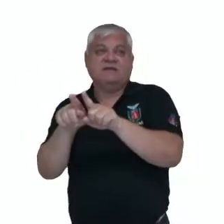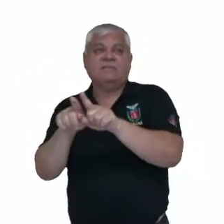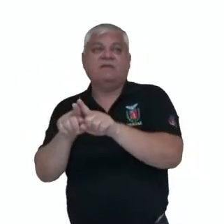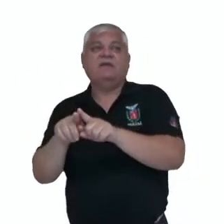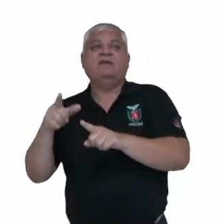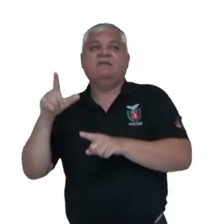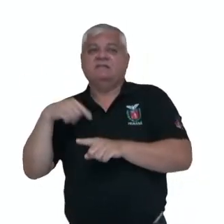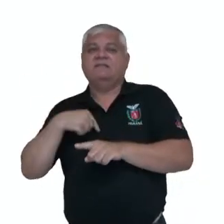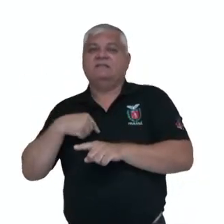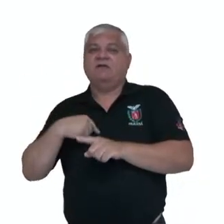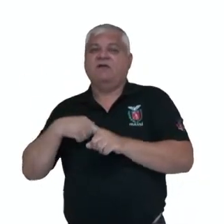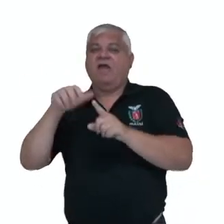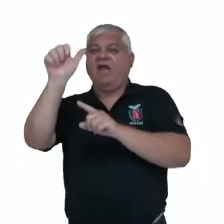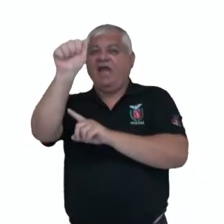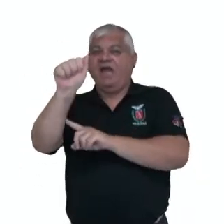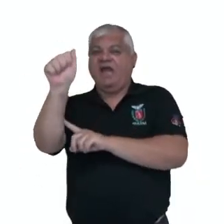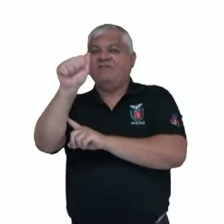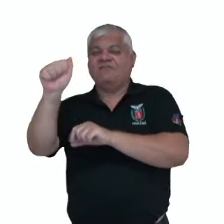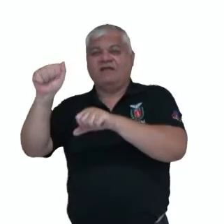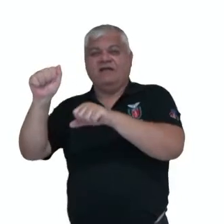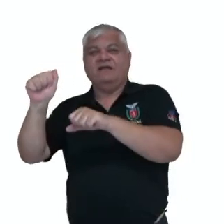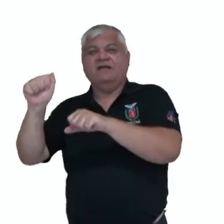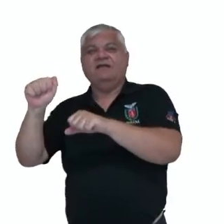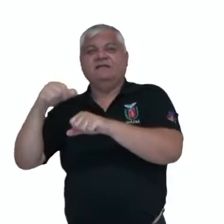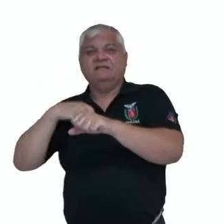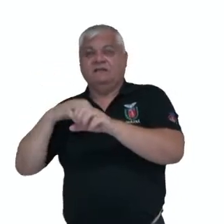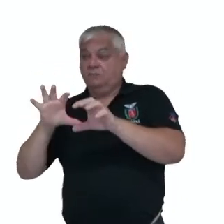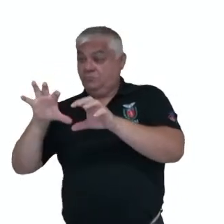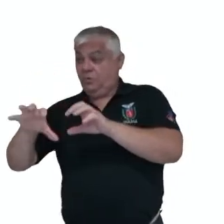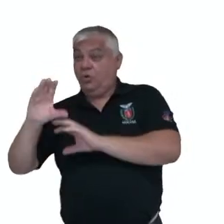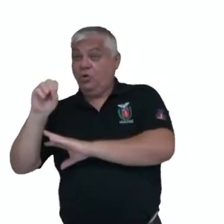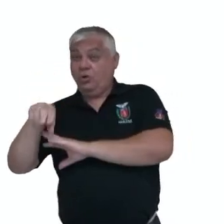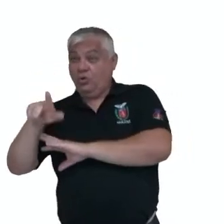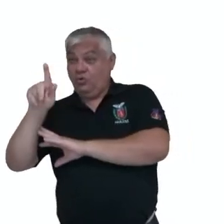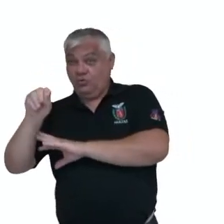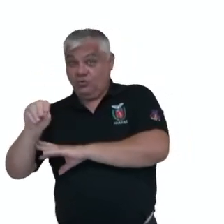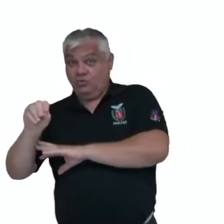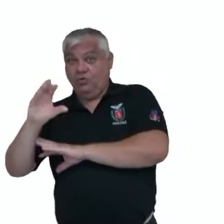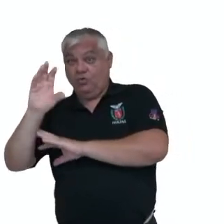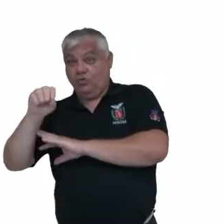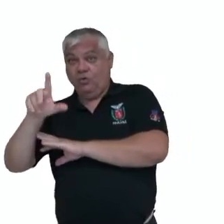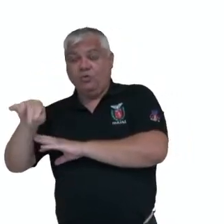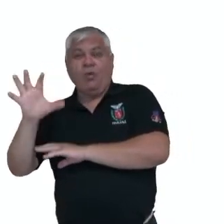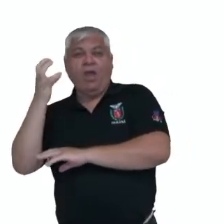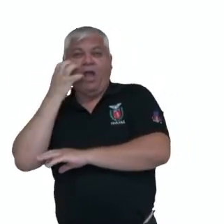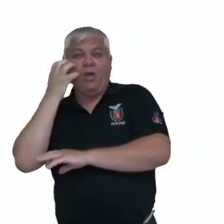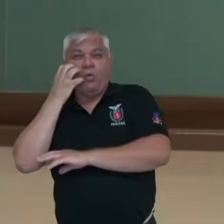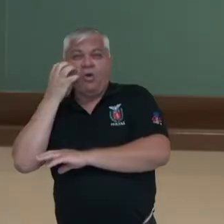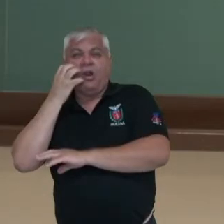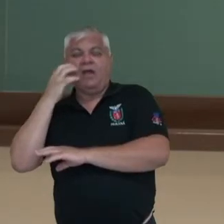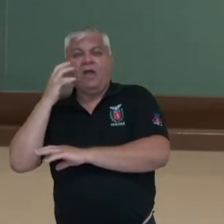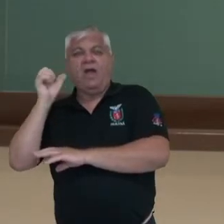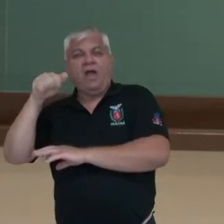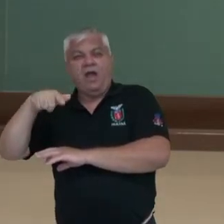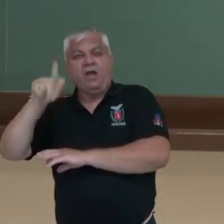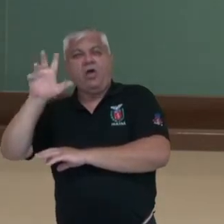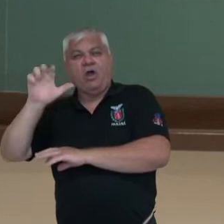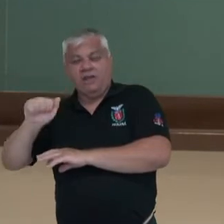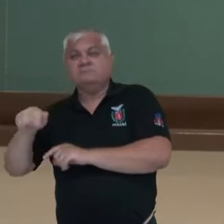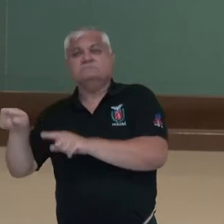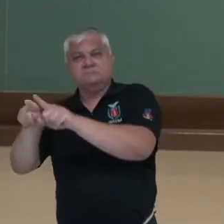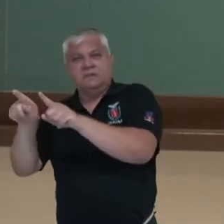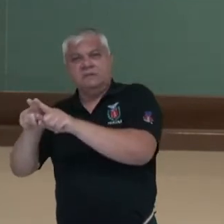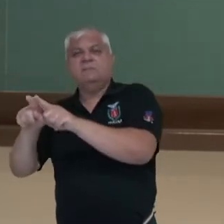escravizados, na África Ocidental em marrom. Aqui o Reino do Congo vieram muita região de Angola, os angolanos, e a rota